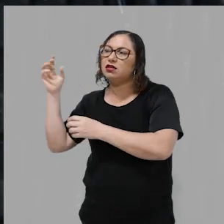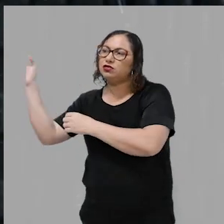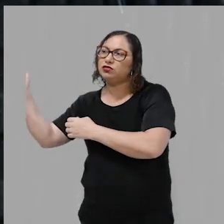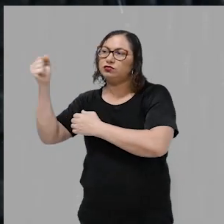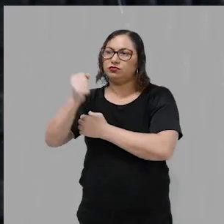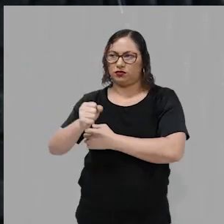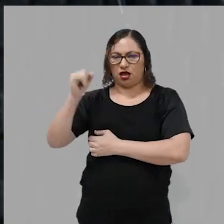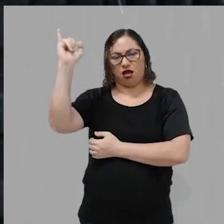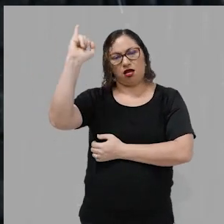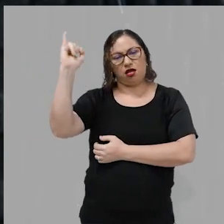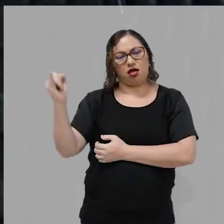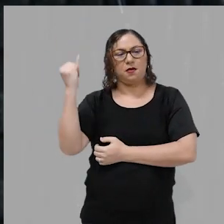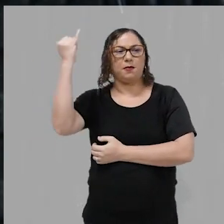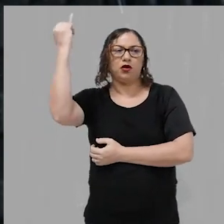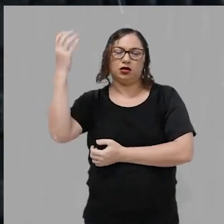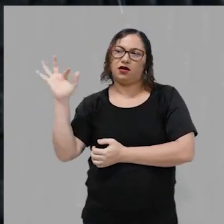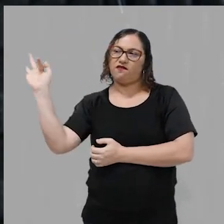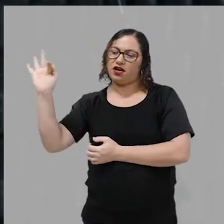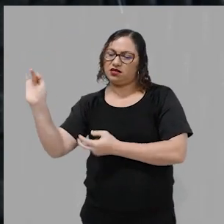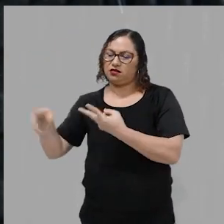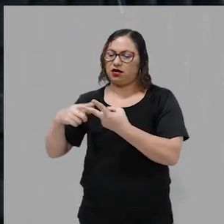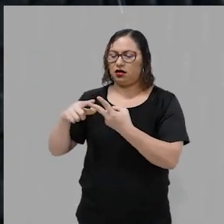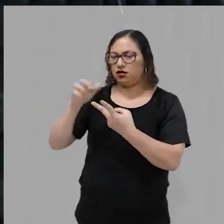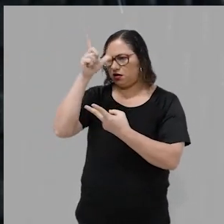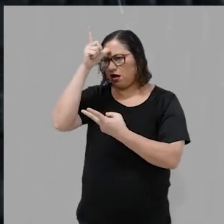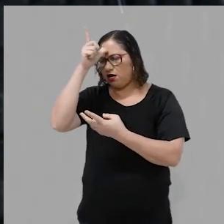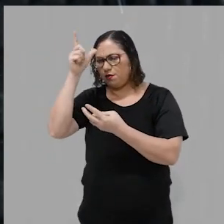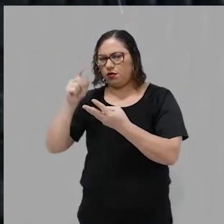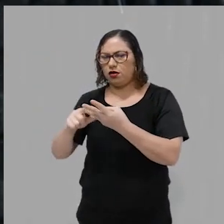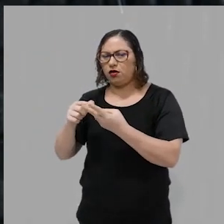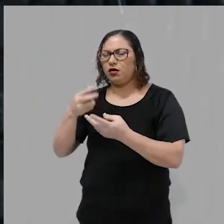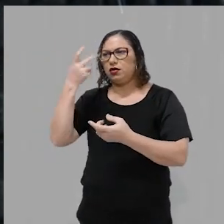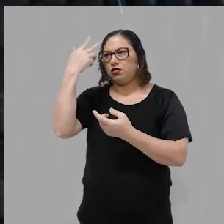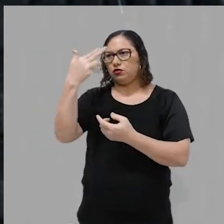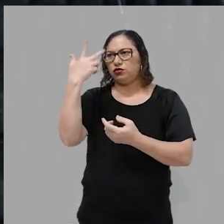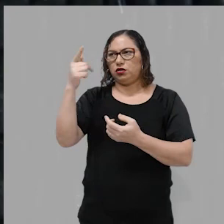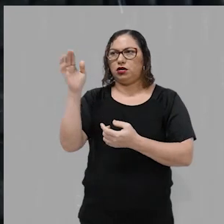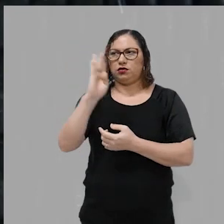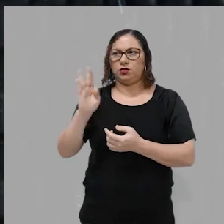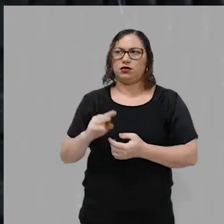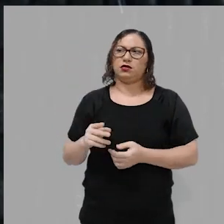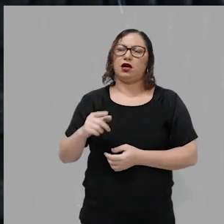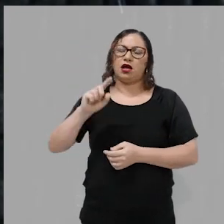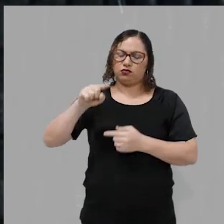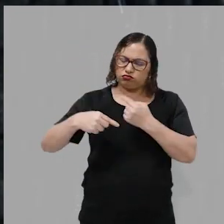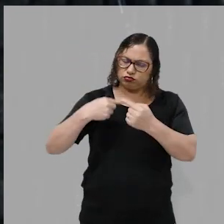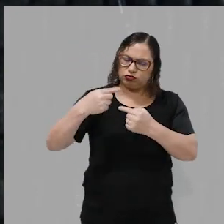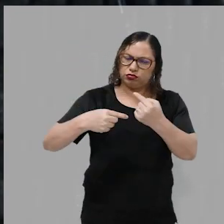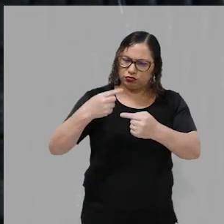importantes, franceses, austríacos e alemães, que contaram a história do Brasil nesse período. A